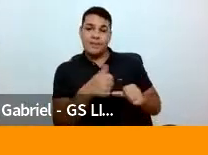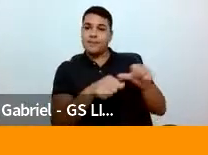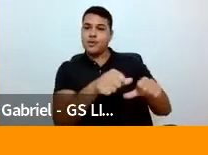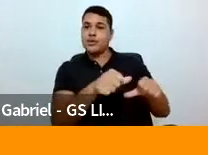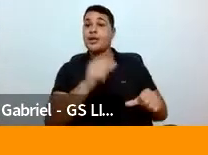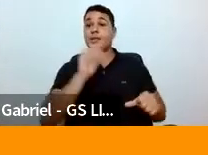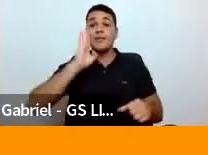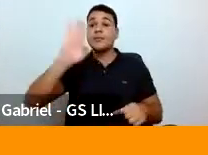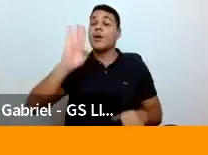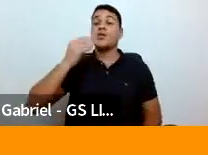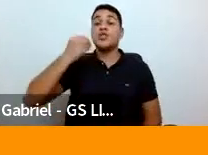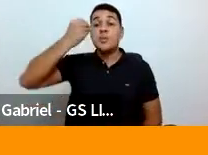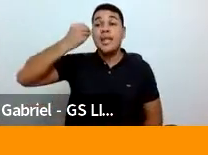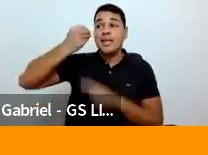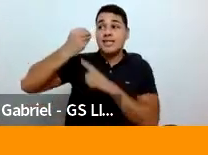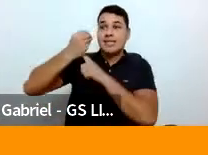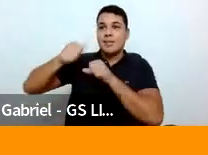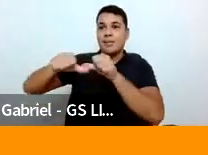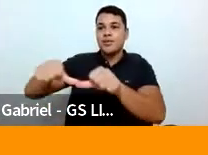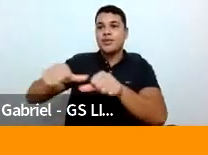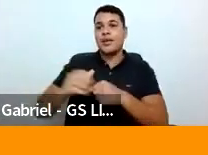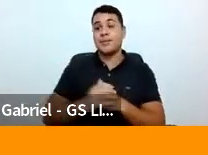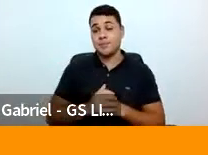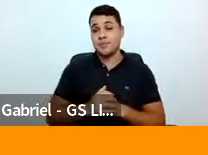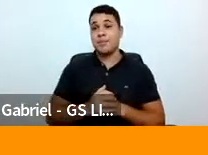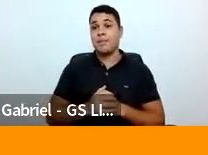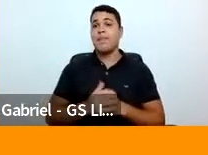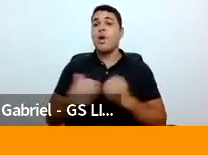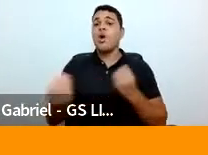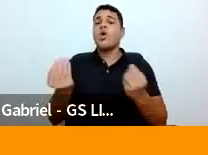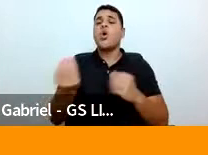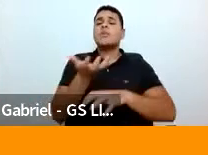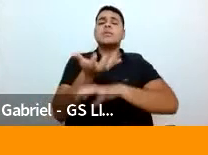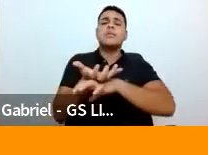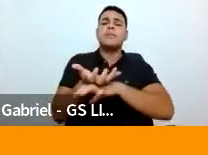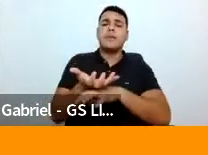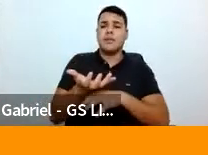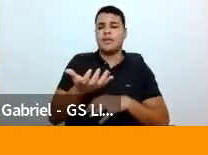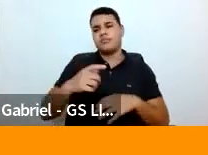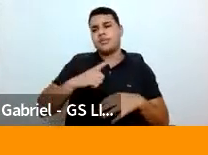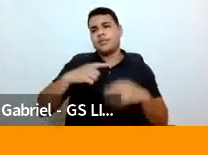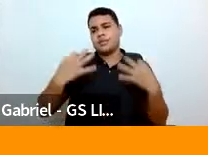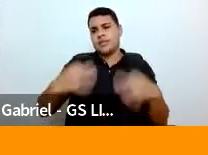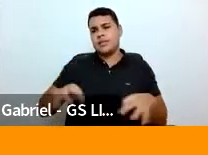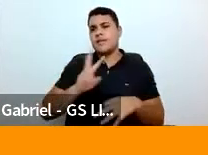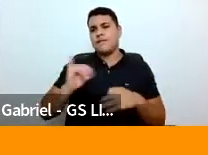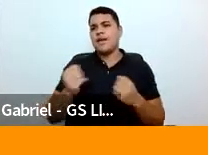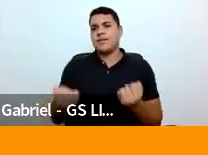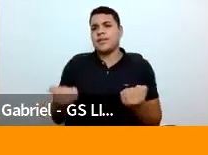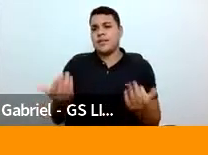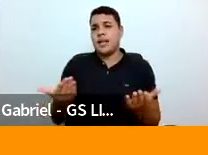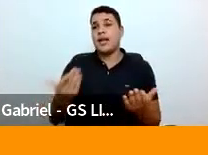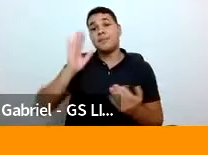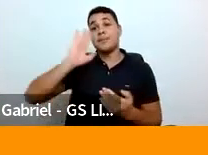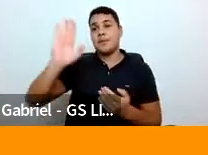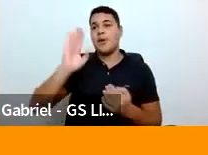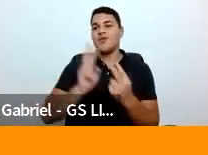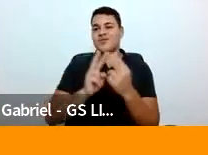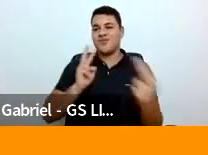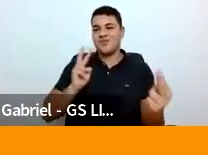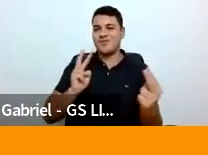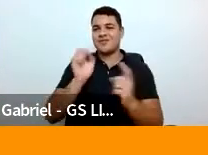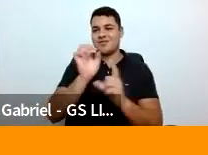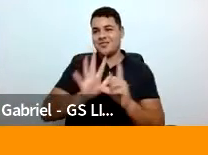experimentações de como que pode vir a ser essa disciplina, né, que vai ser certamente ofertada no campus virtual, como eu disse, né,